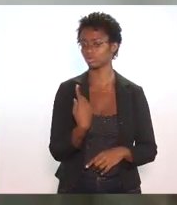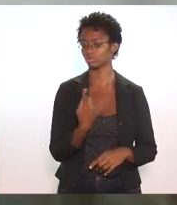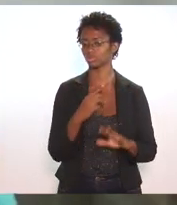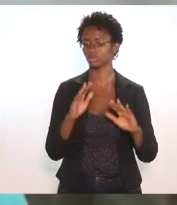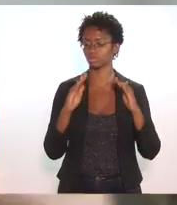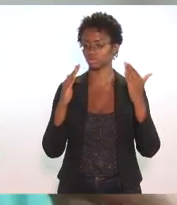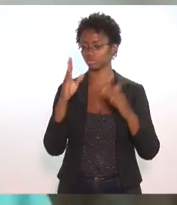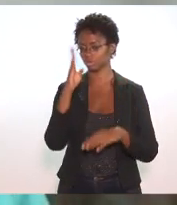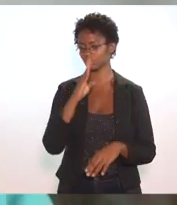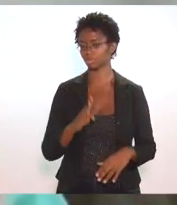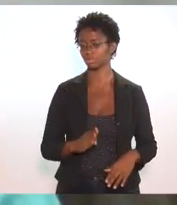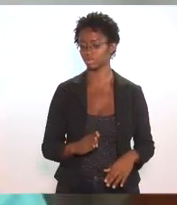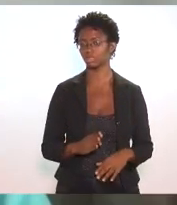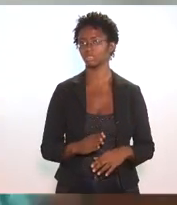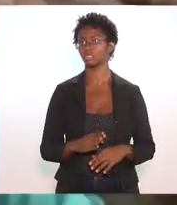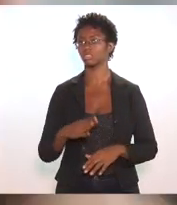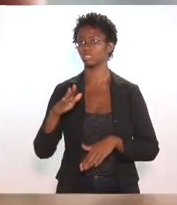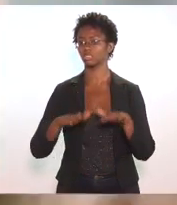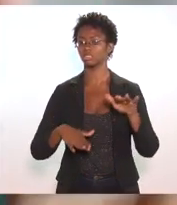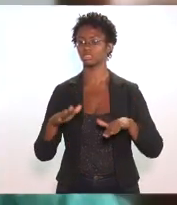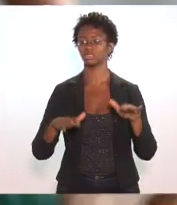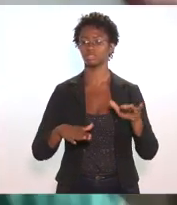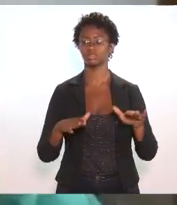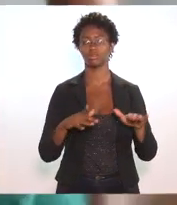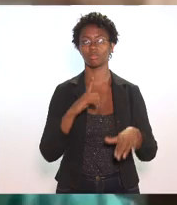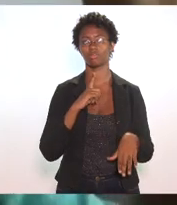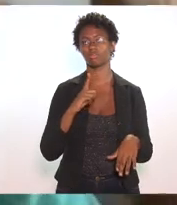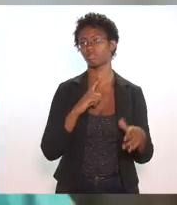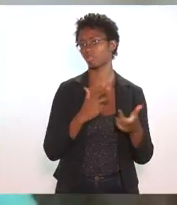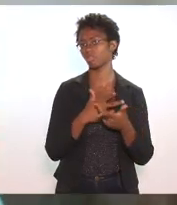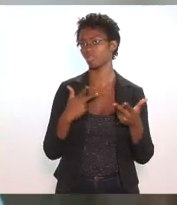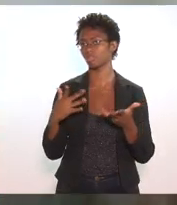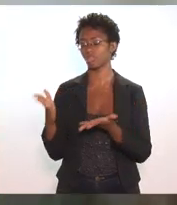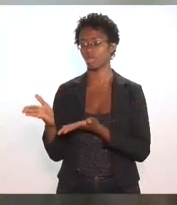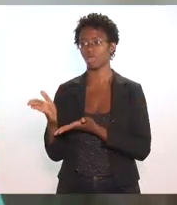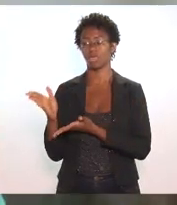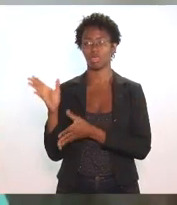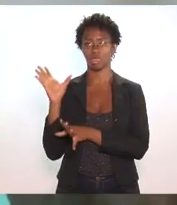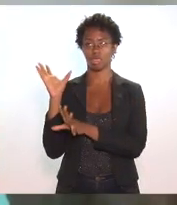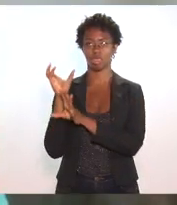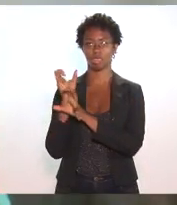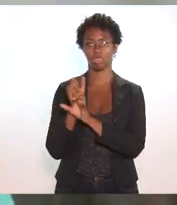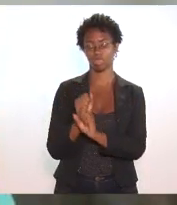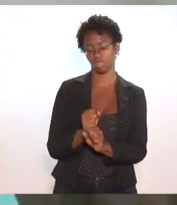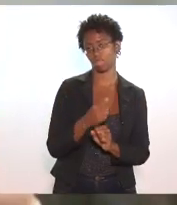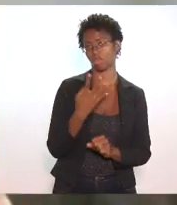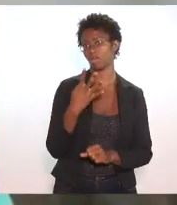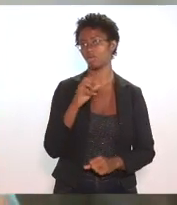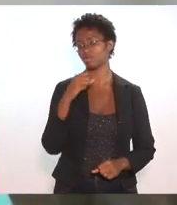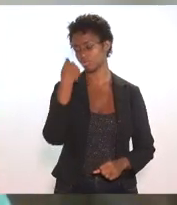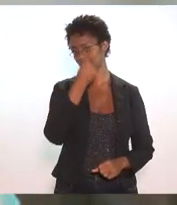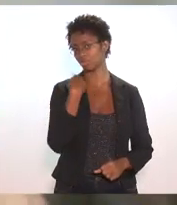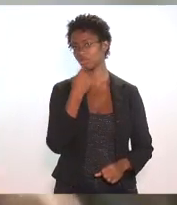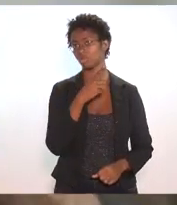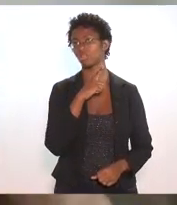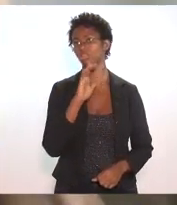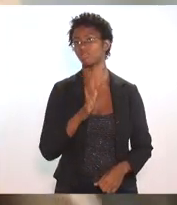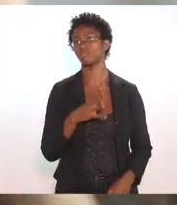Brasil, mesmo que esteja dados acumulados dos últimos 48 horas, bateu 3